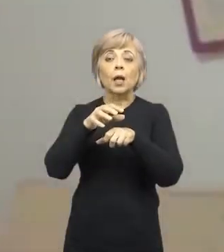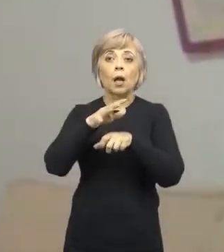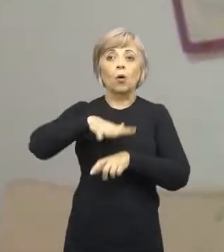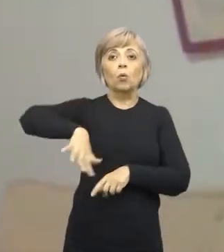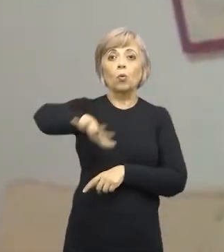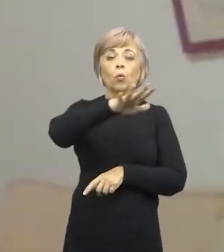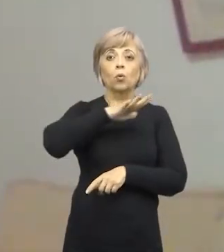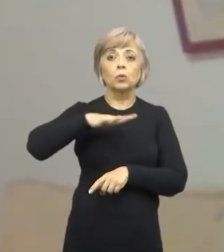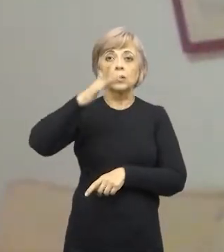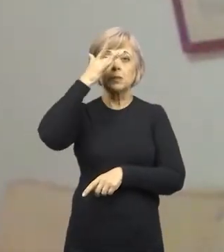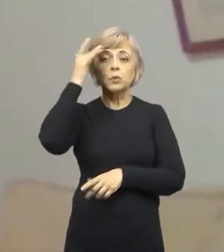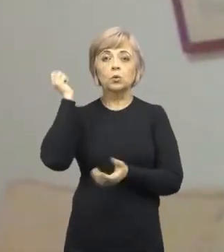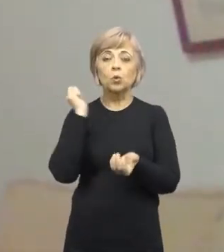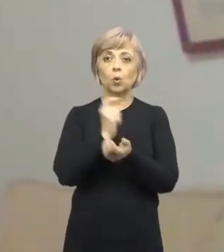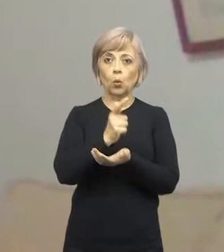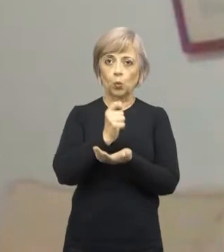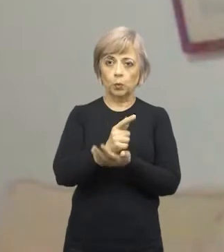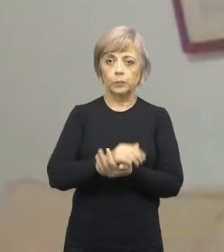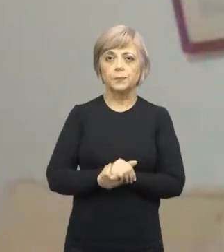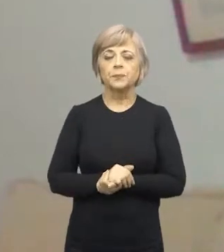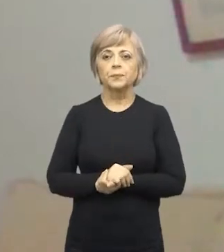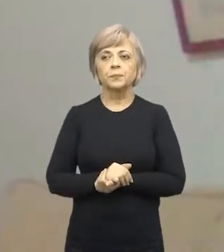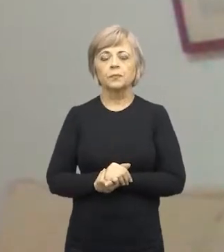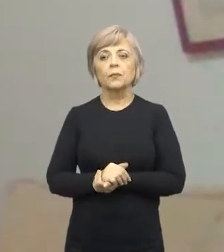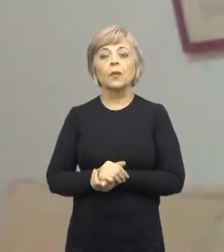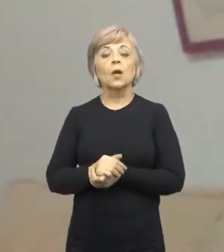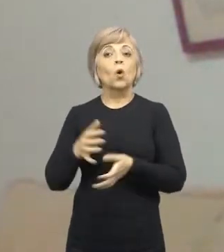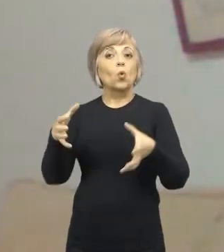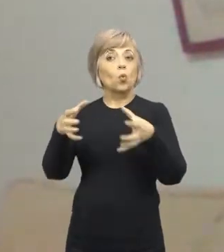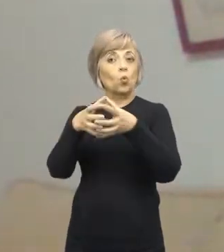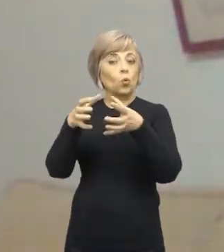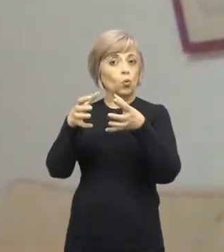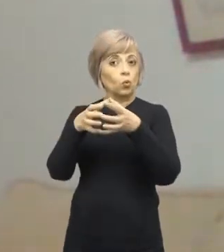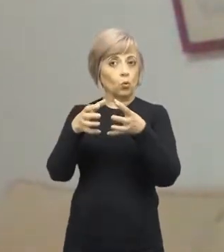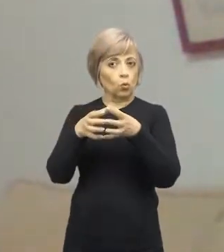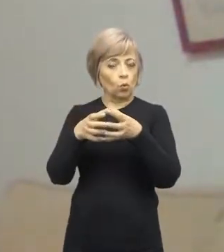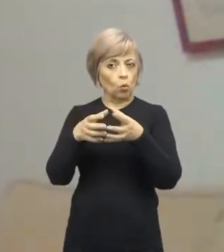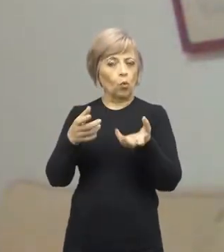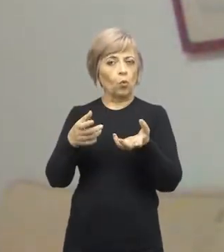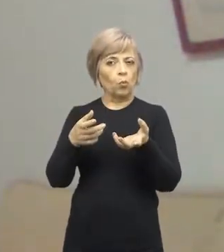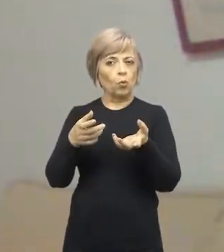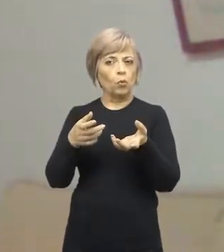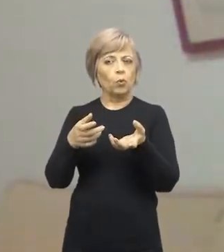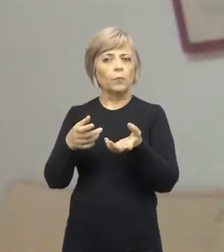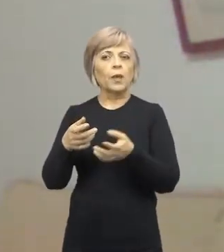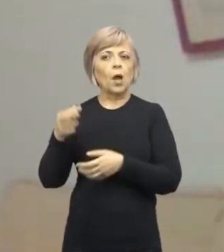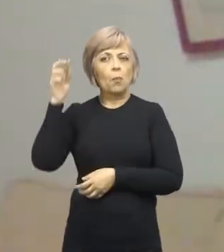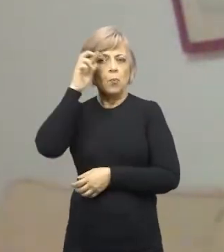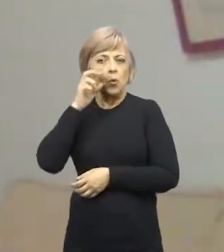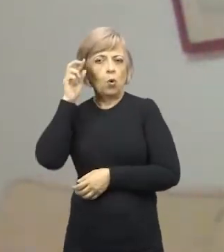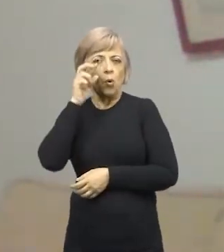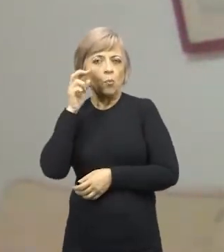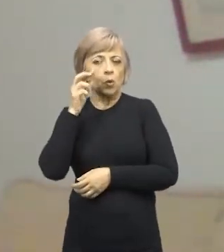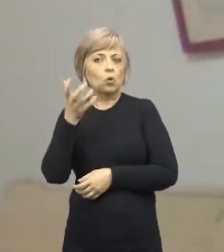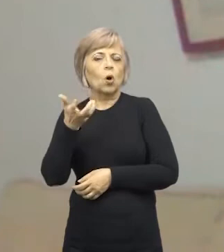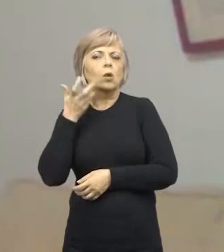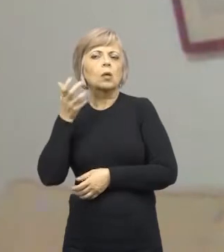Consumidor, em que um grupo de promotores pretendia propor uma